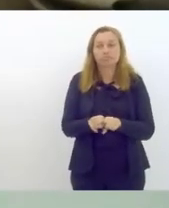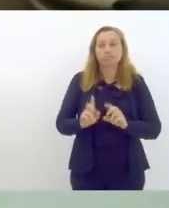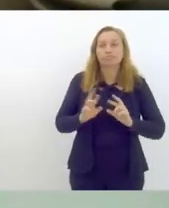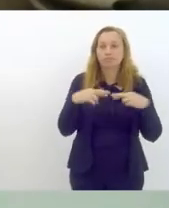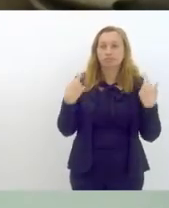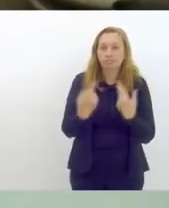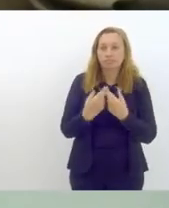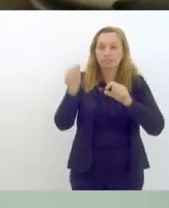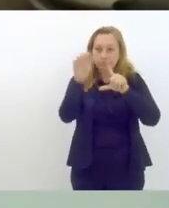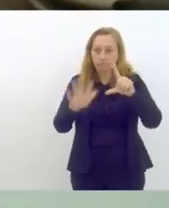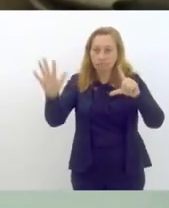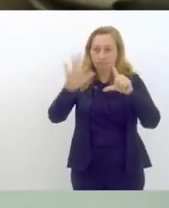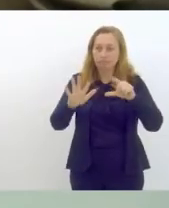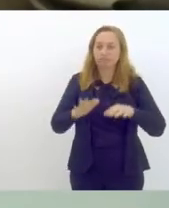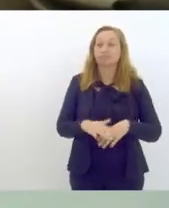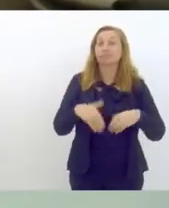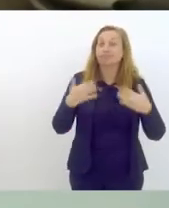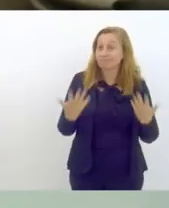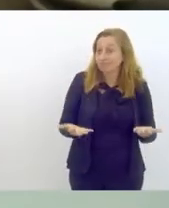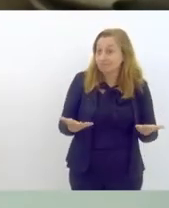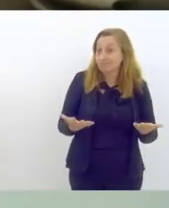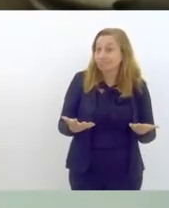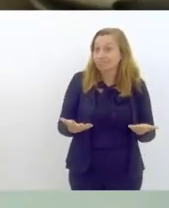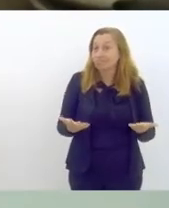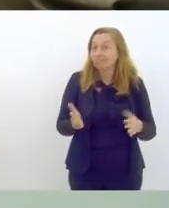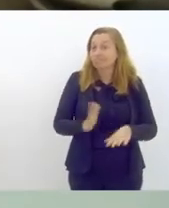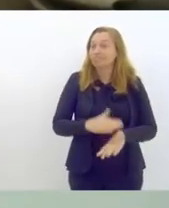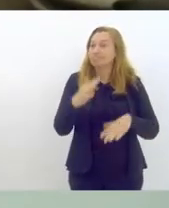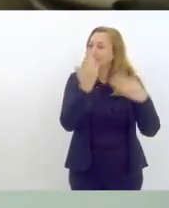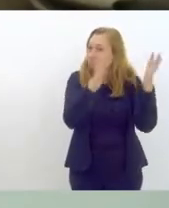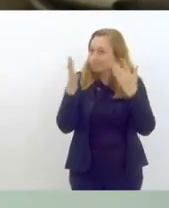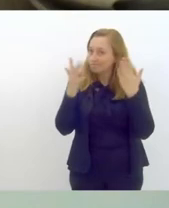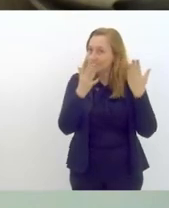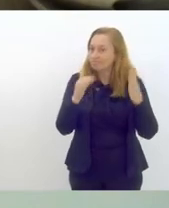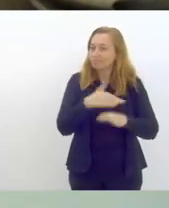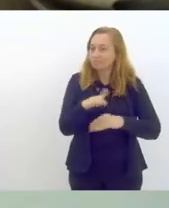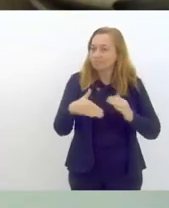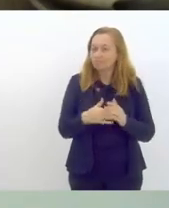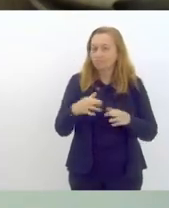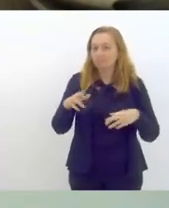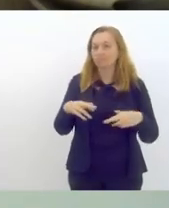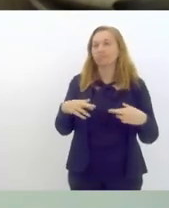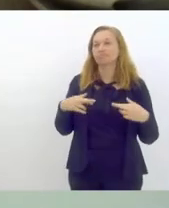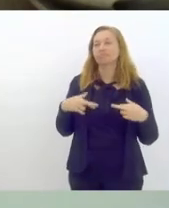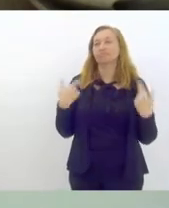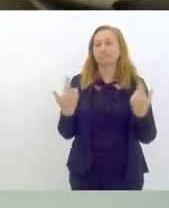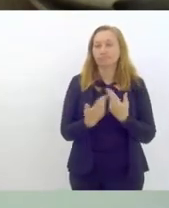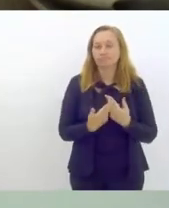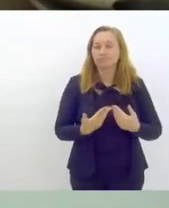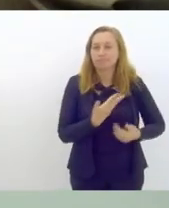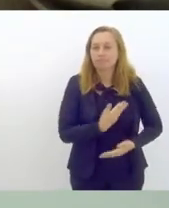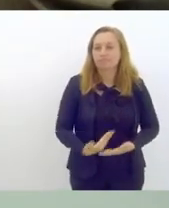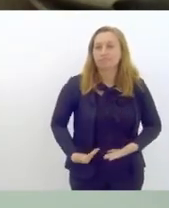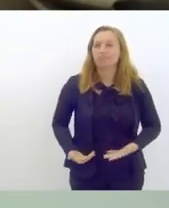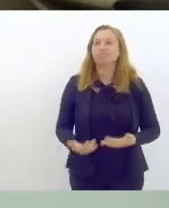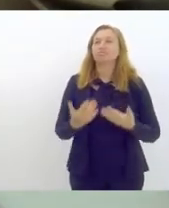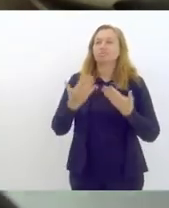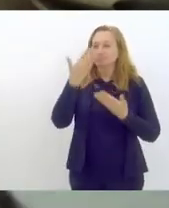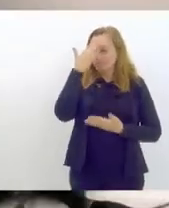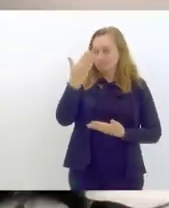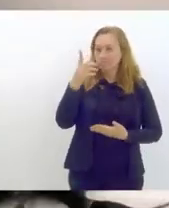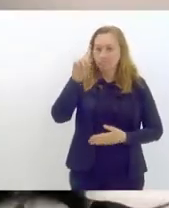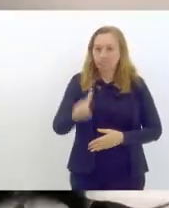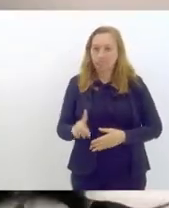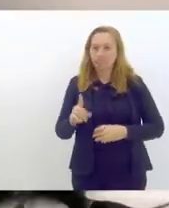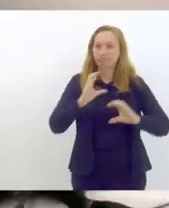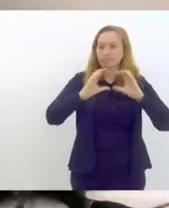na plataforma. Enfim, no mais, parabenizar a todos pela audiência. Agradecer à diretora de comunicação da Assembleia,